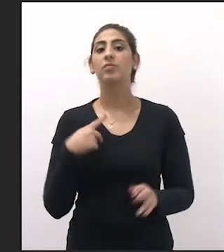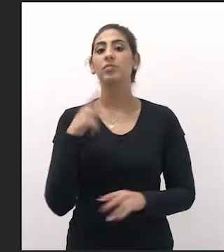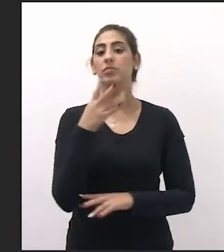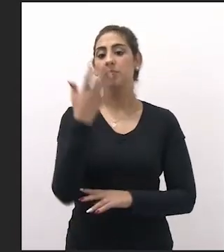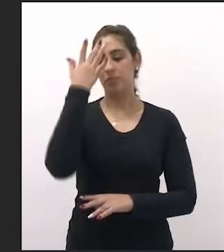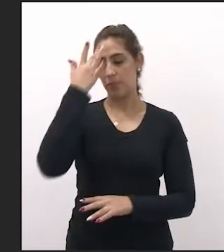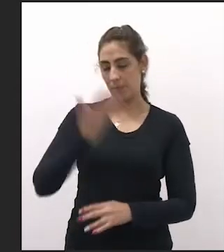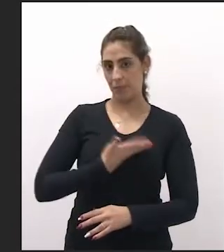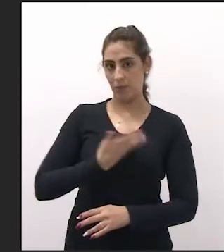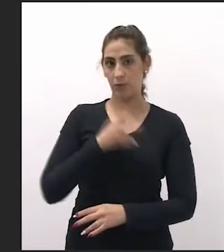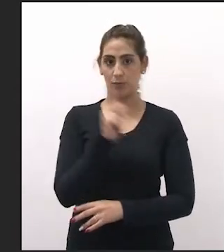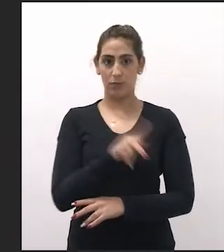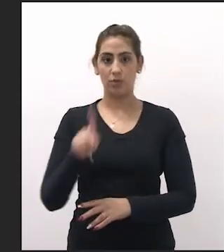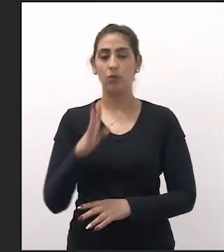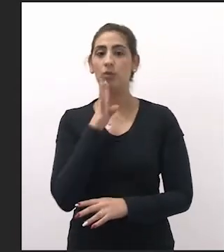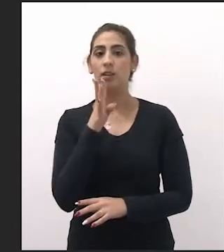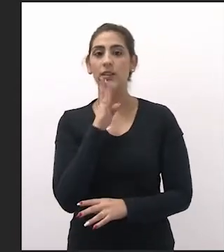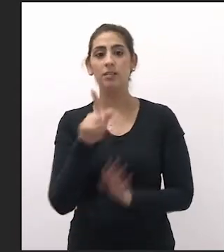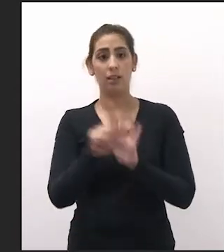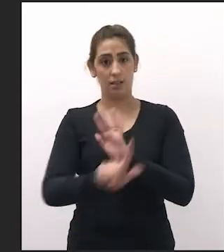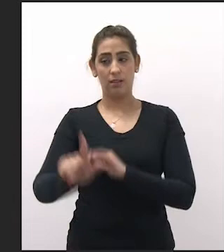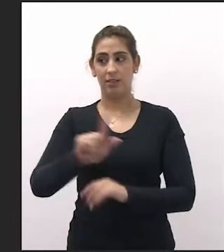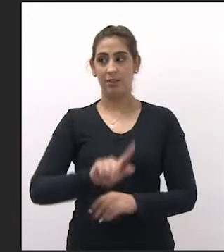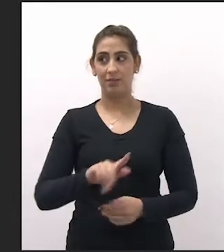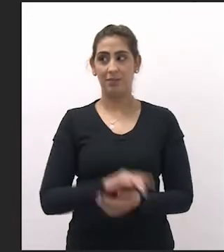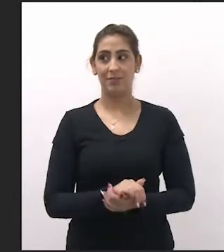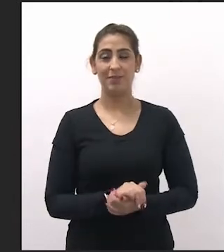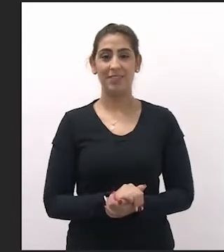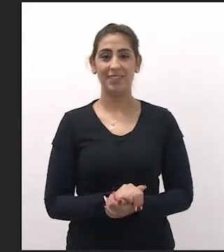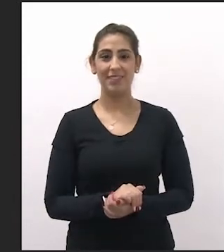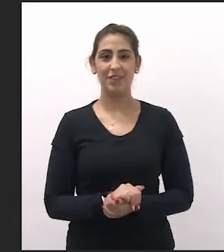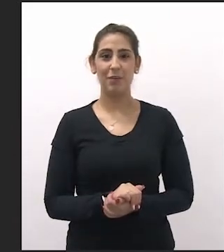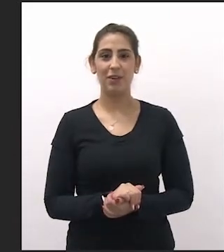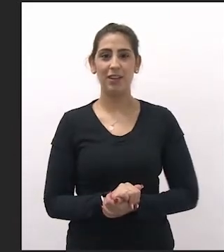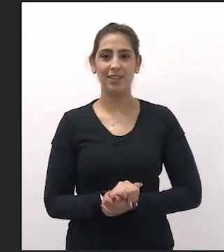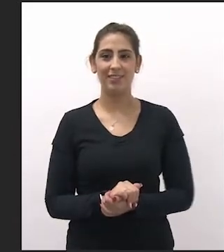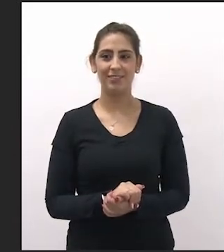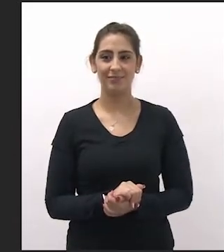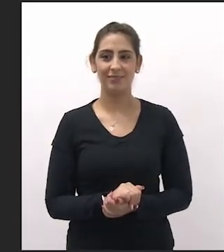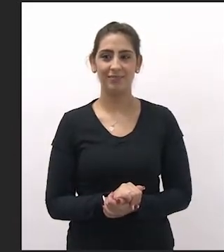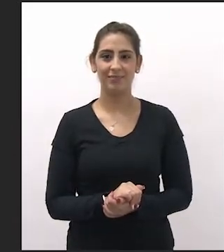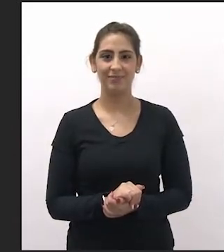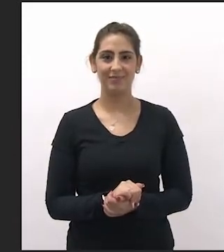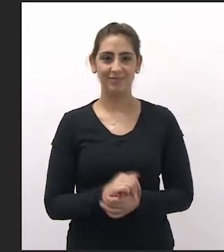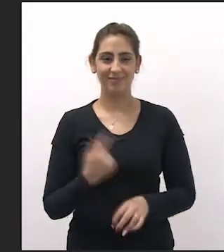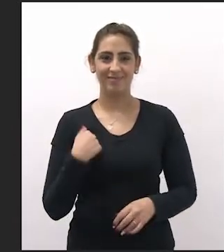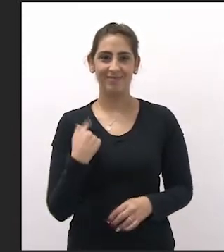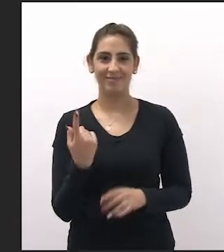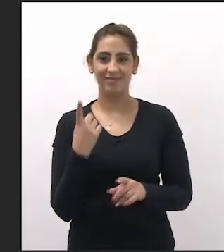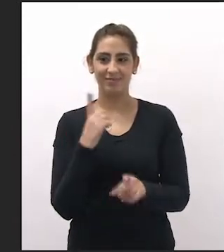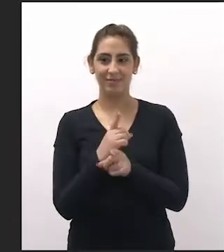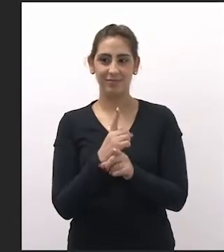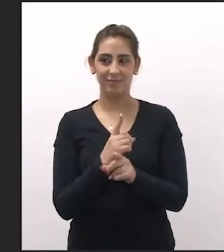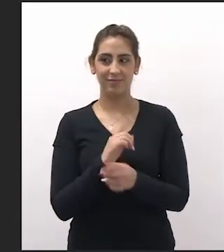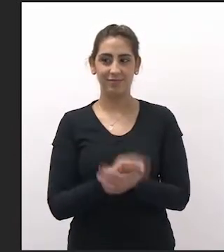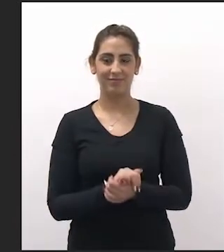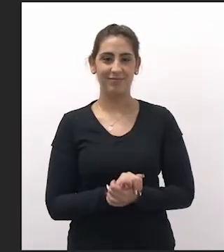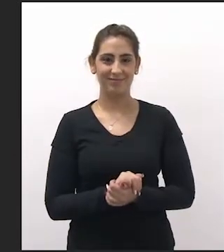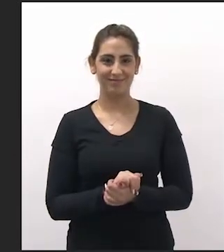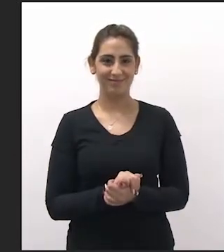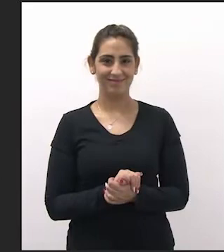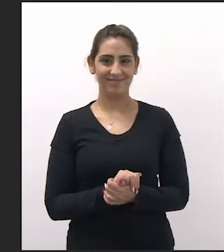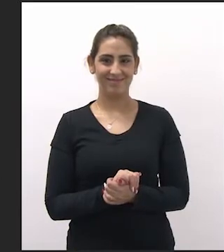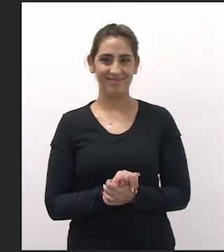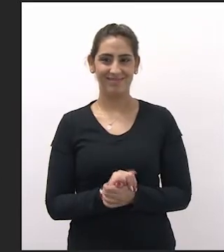professores conhecer a literatura sergipana, a literatura da mulher negra sergipana, por meio do Sol dos Dias, essa